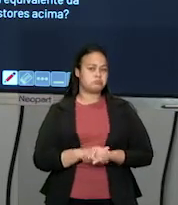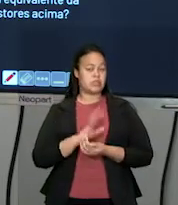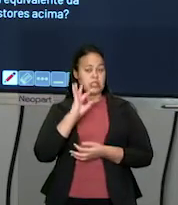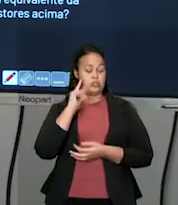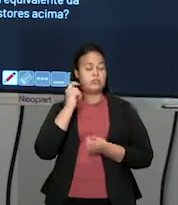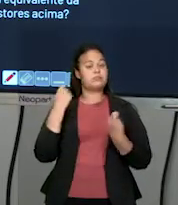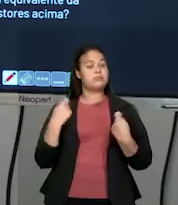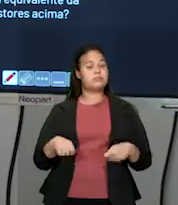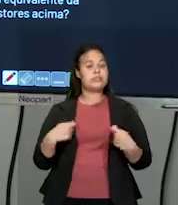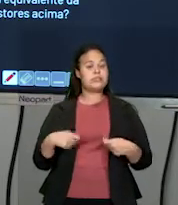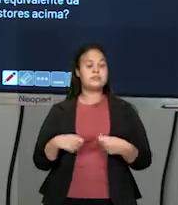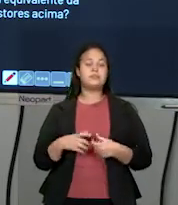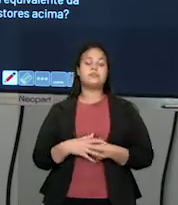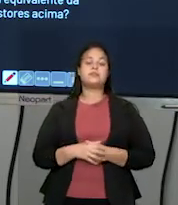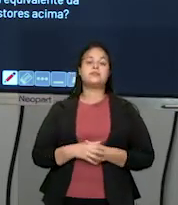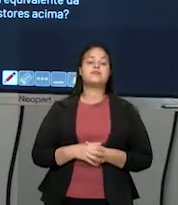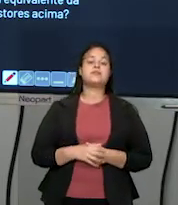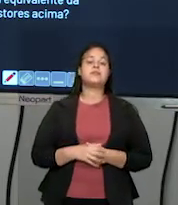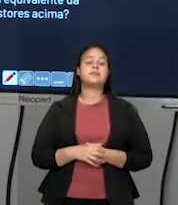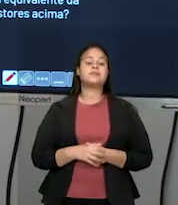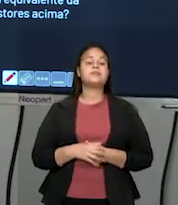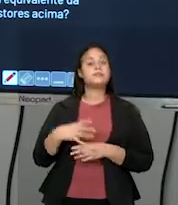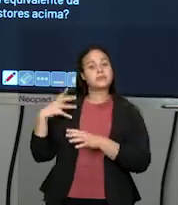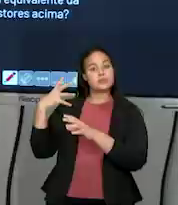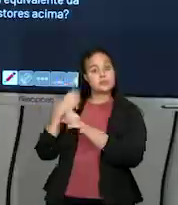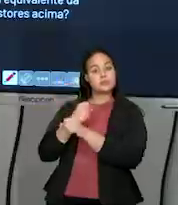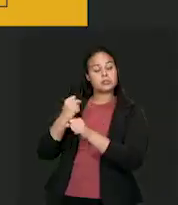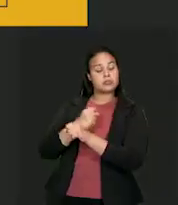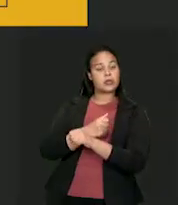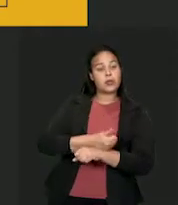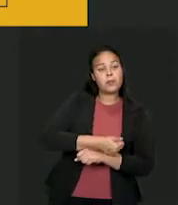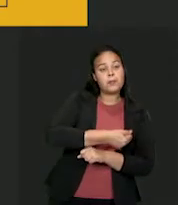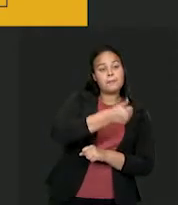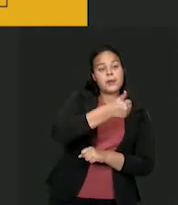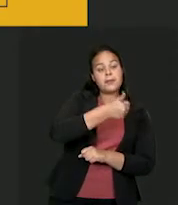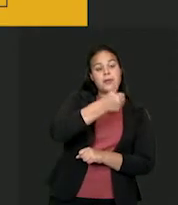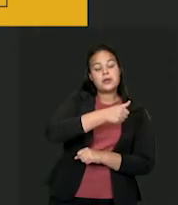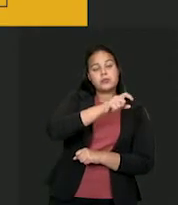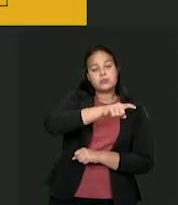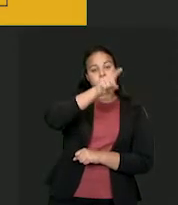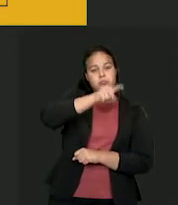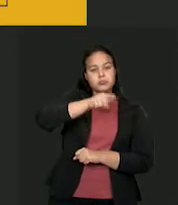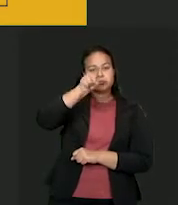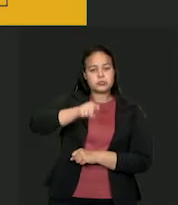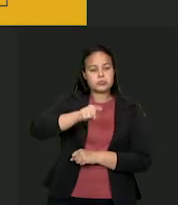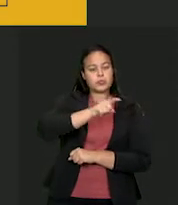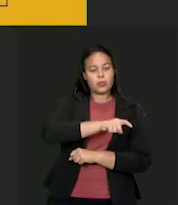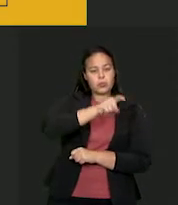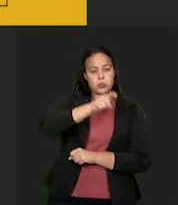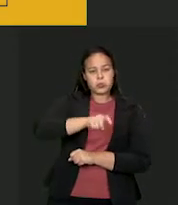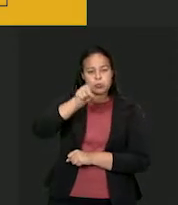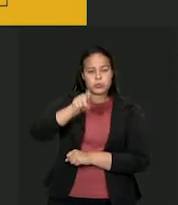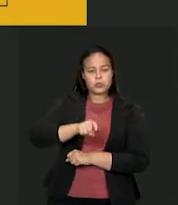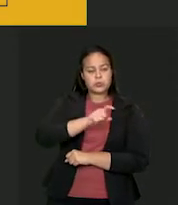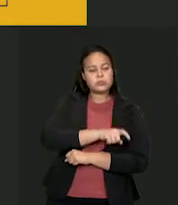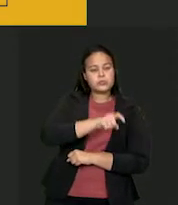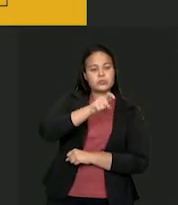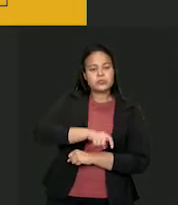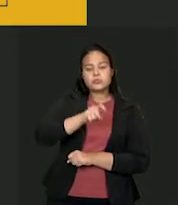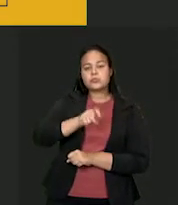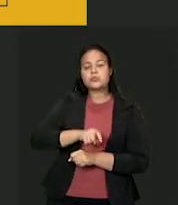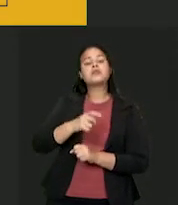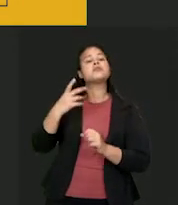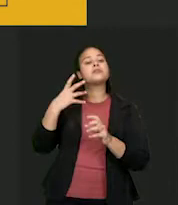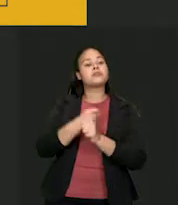resolver calculando a resistência equivalente do primeiro ramo, que está em paralelo. Vamos calcular a